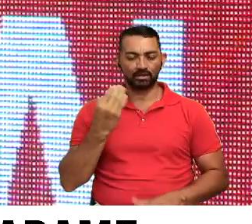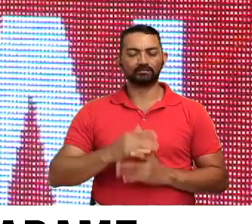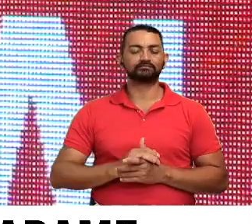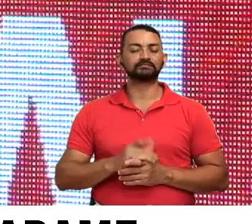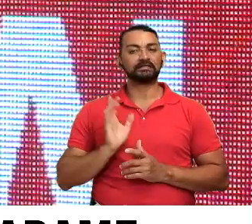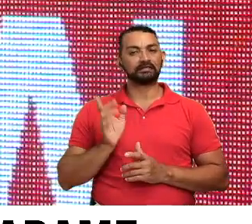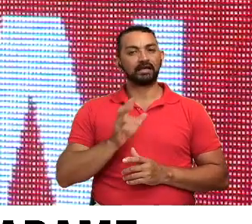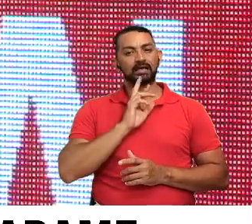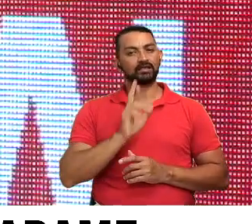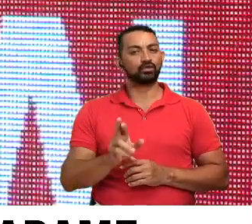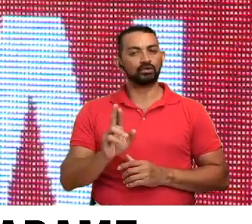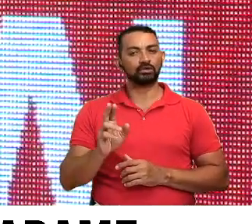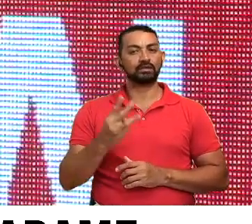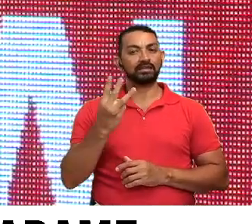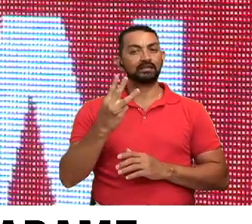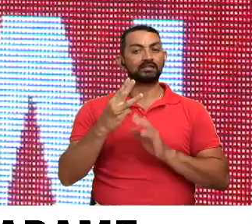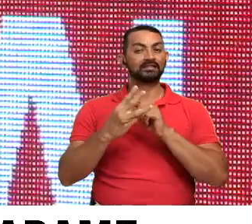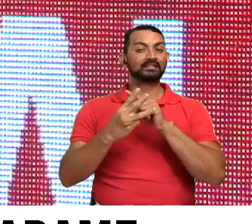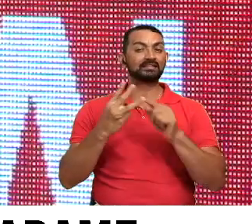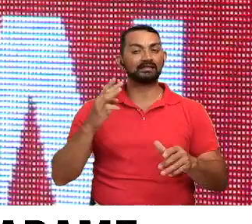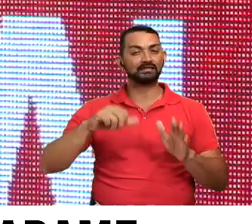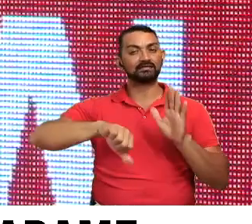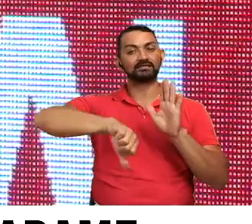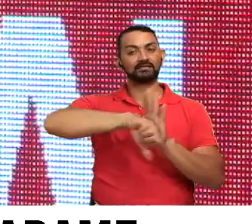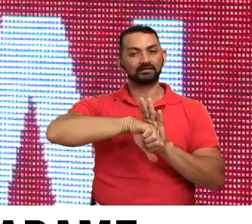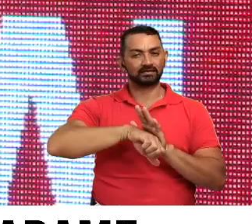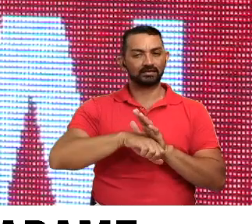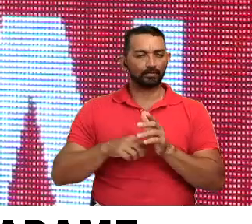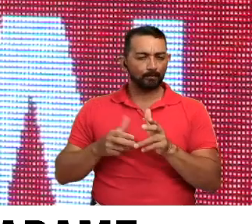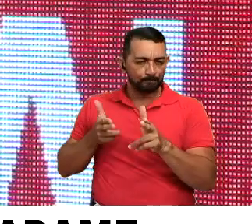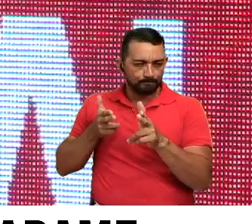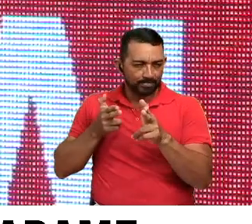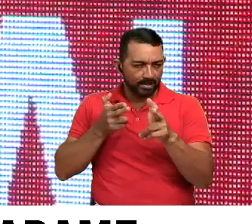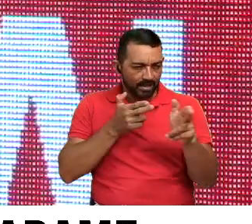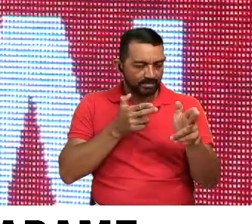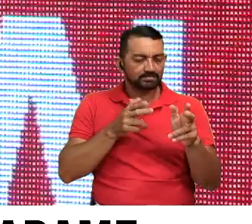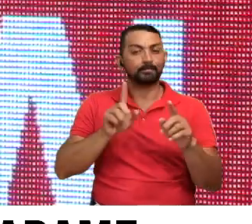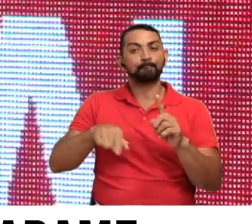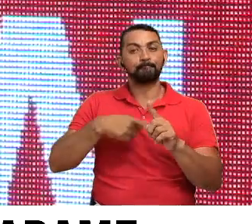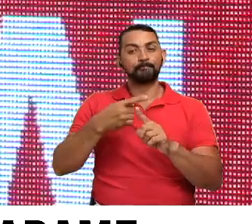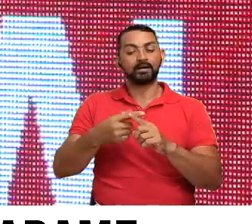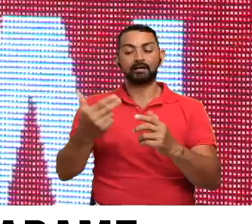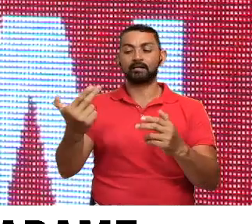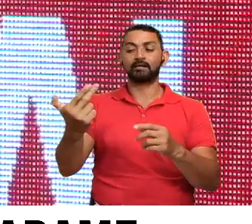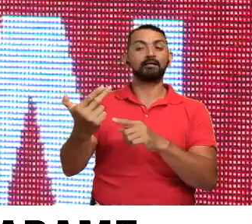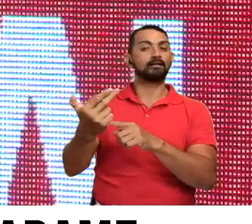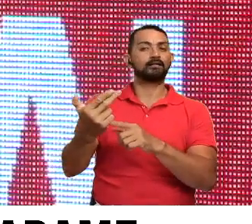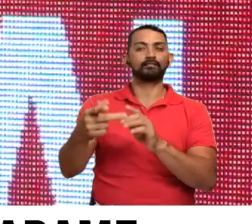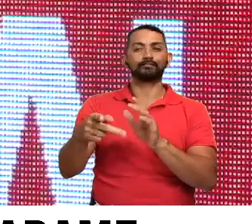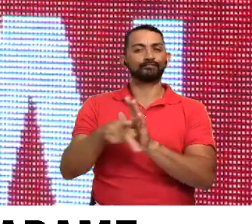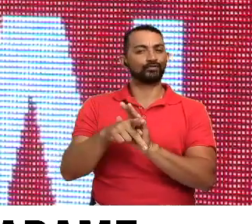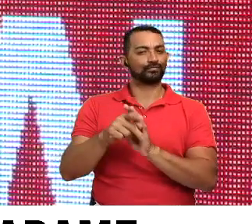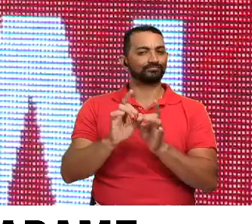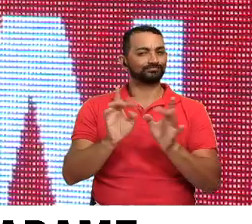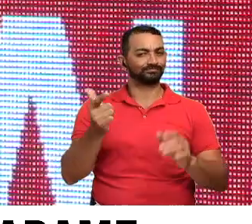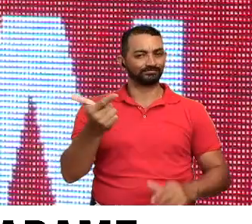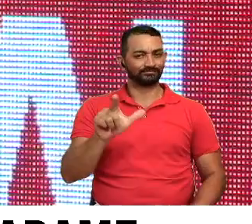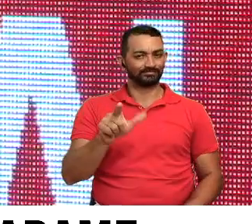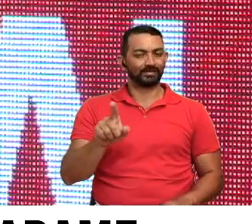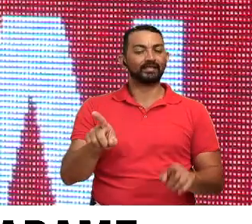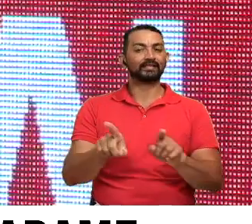investigando, eles podem responder por até 3 crimes, que é caça a animal silvestre, porte ilegal de arma de fogo e